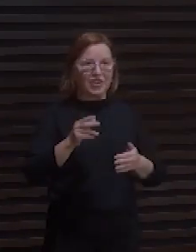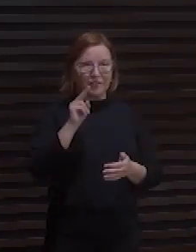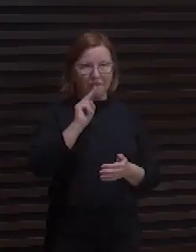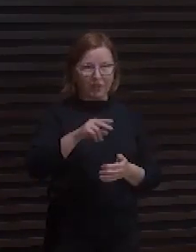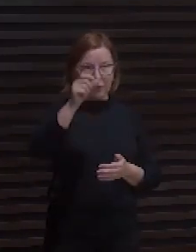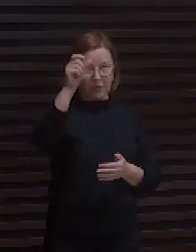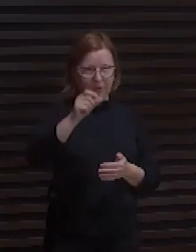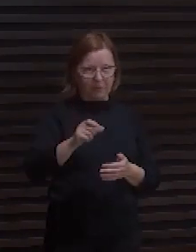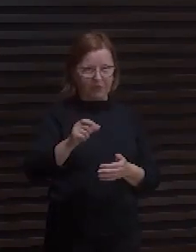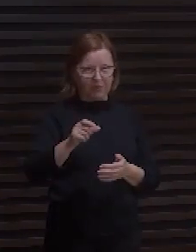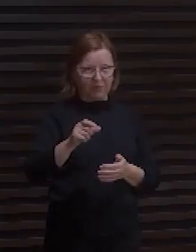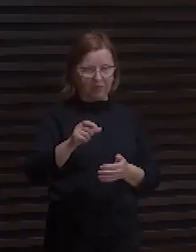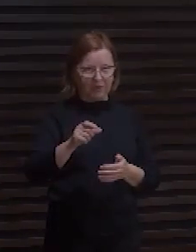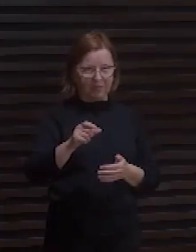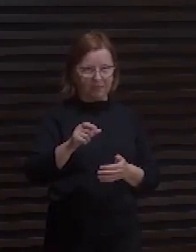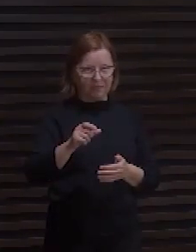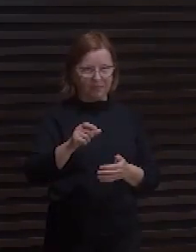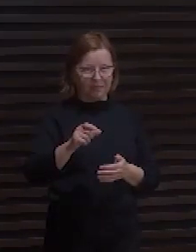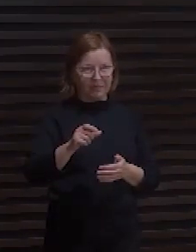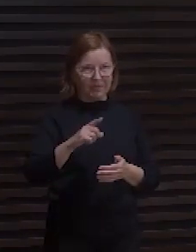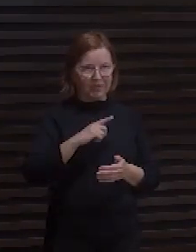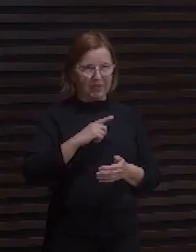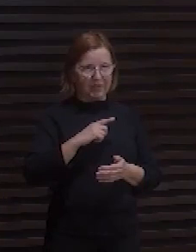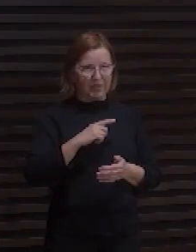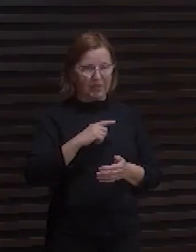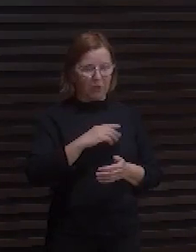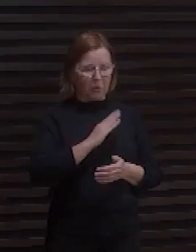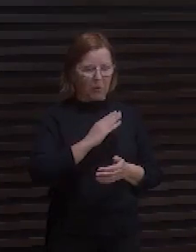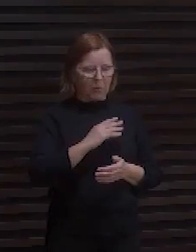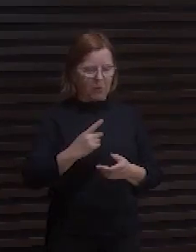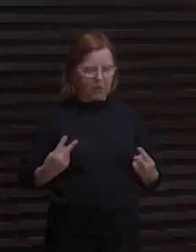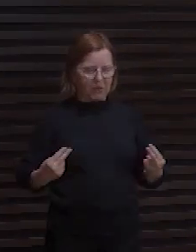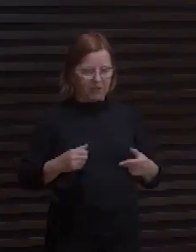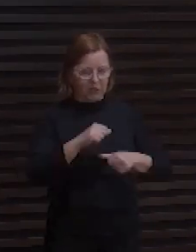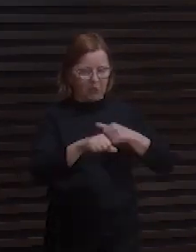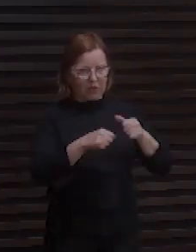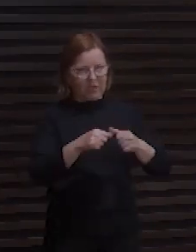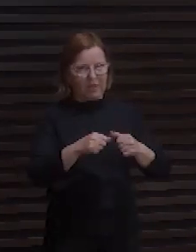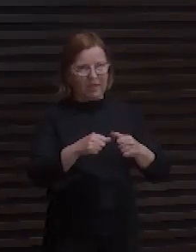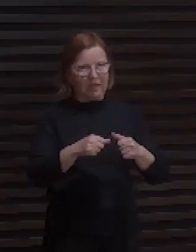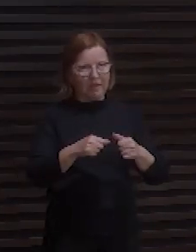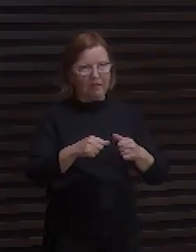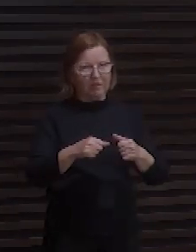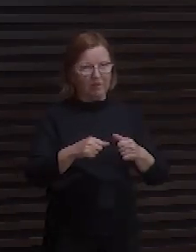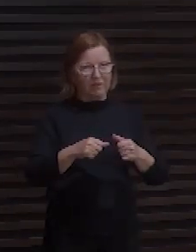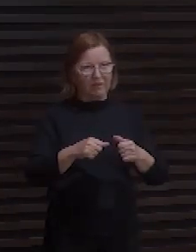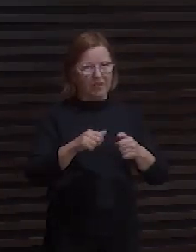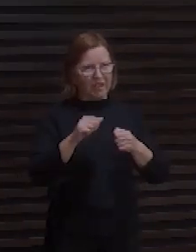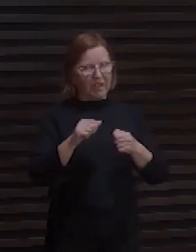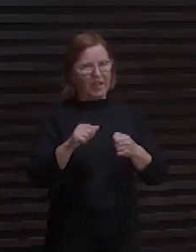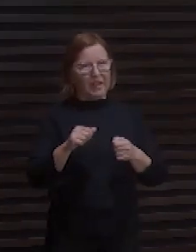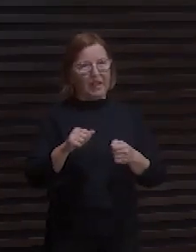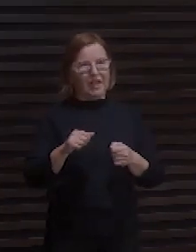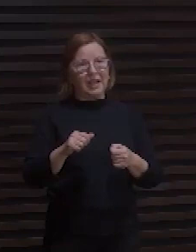uma autocirurgia? É evidente que isso não existe. É Deus quem opera isso. Então, para